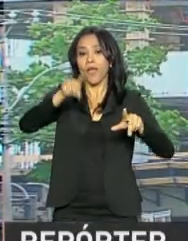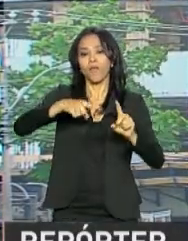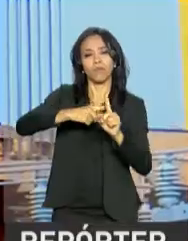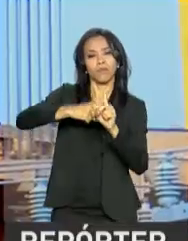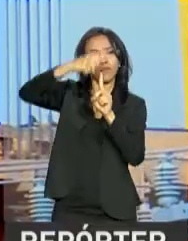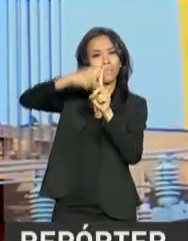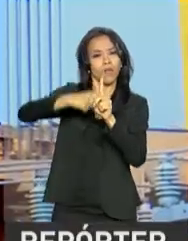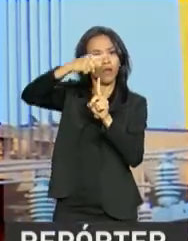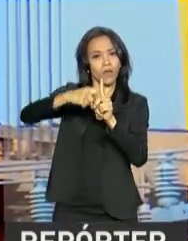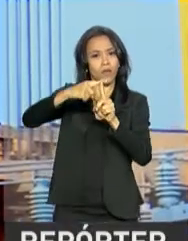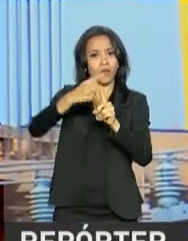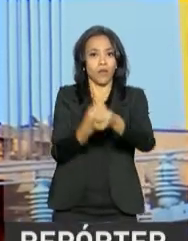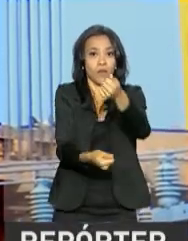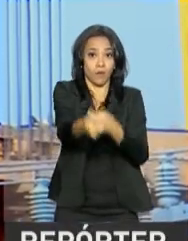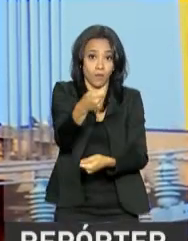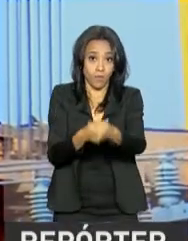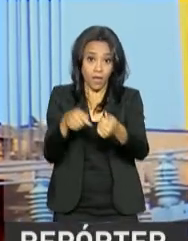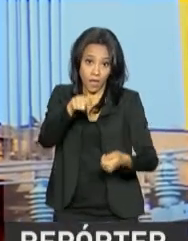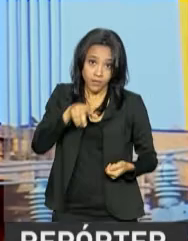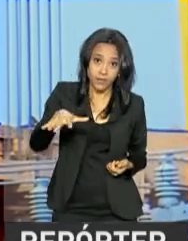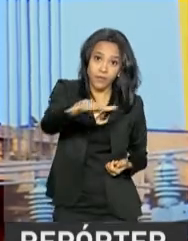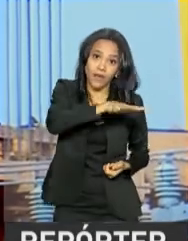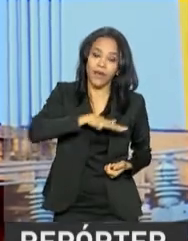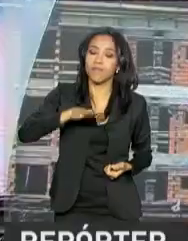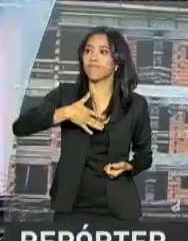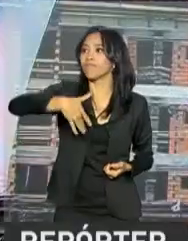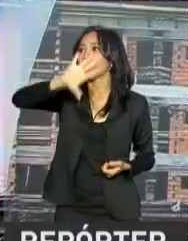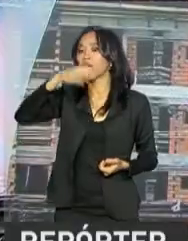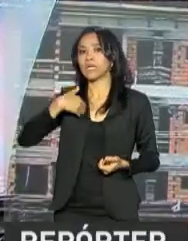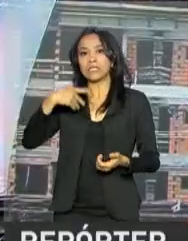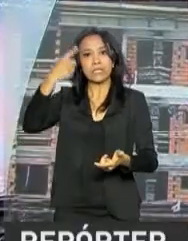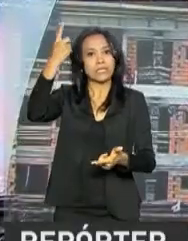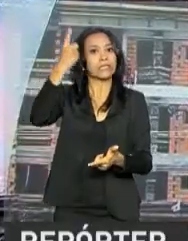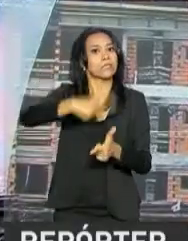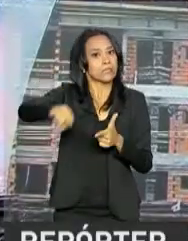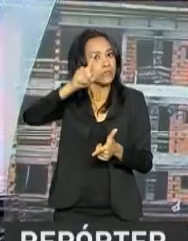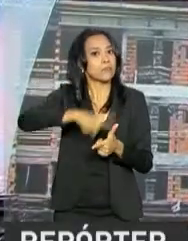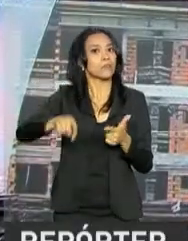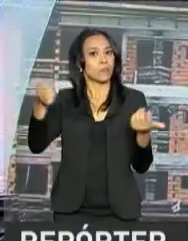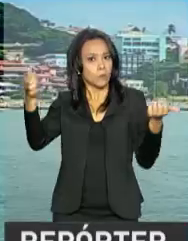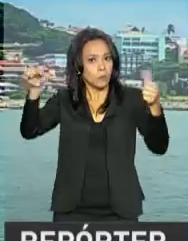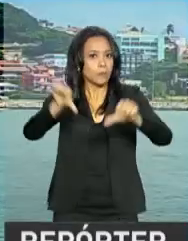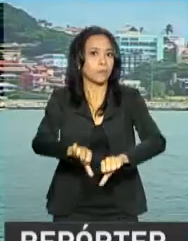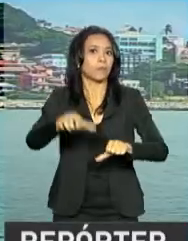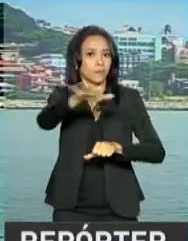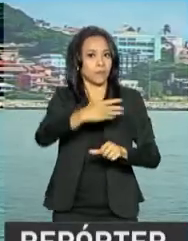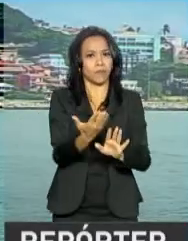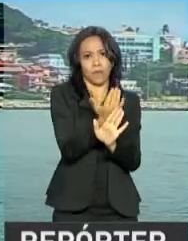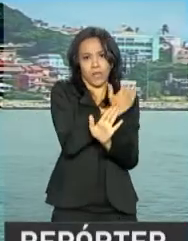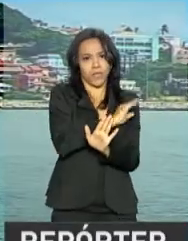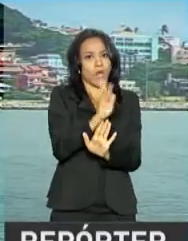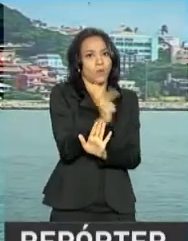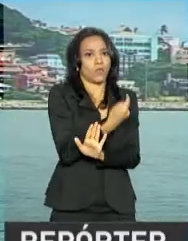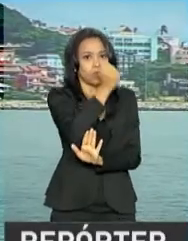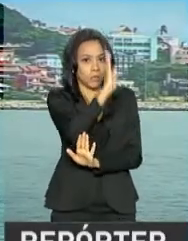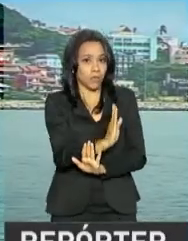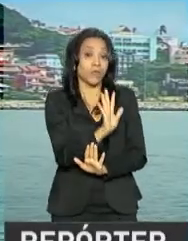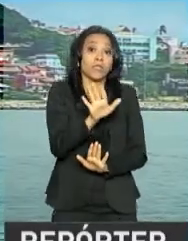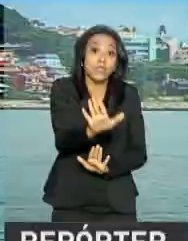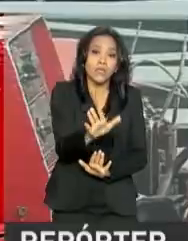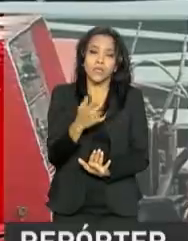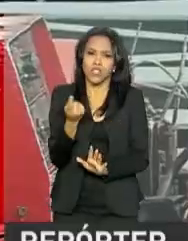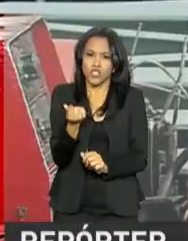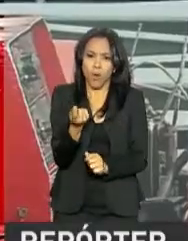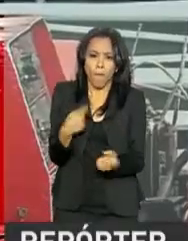o setor foi uma das áreas mais afetadas pela crise econômica que o brasil passou além de movimentar uma cadeia de